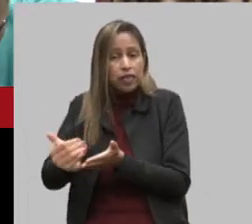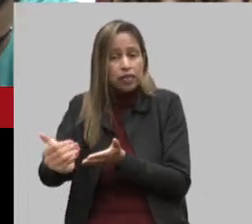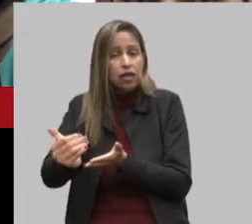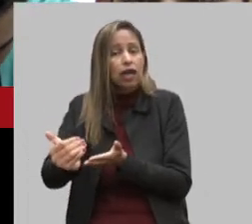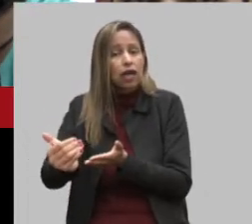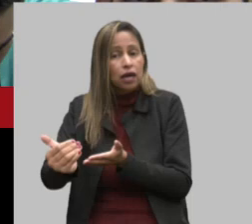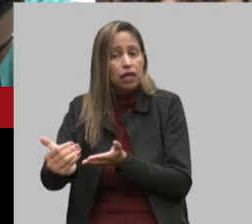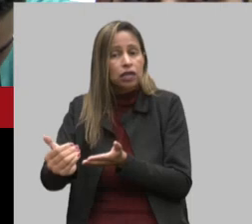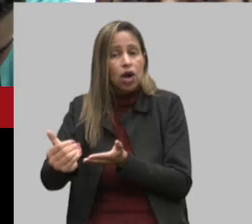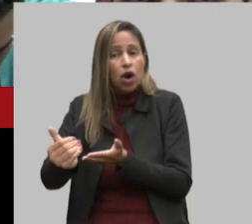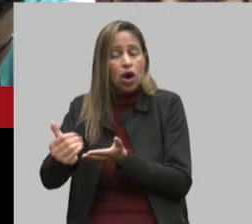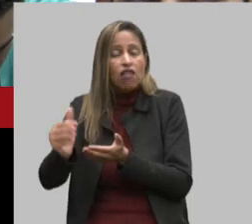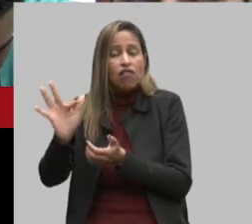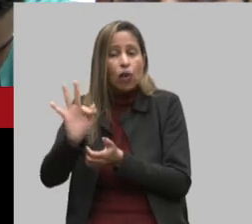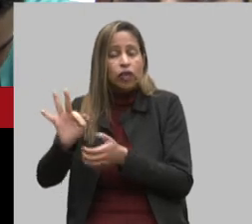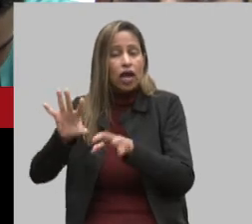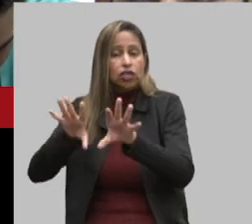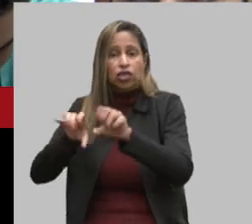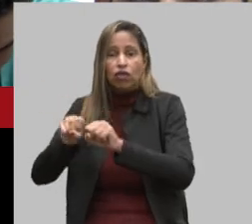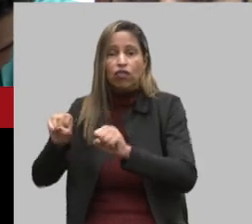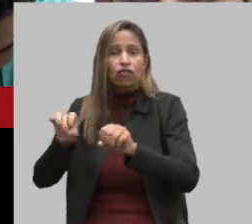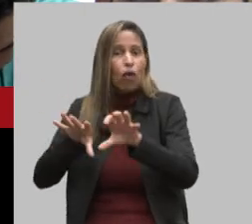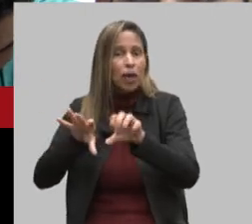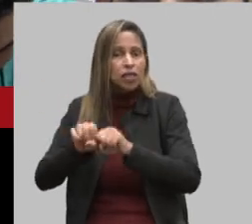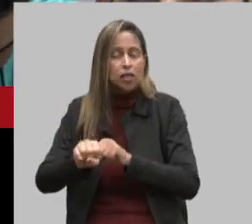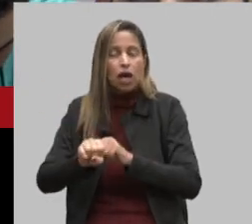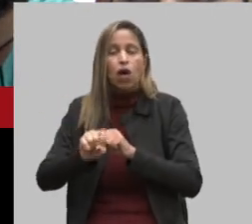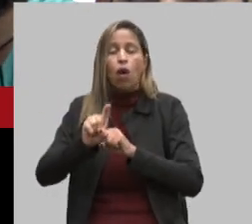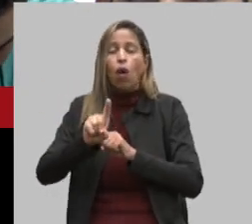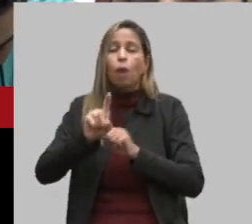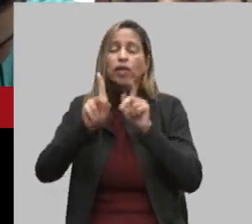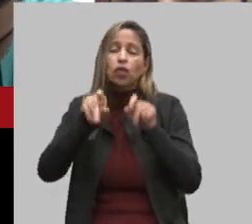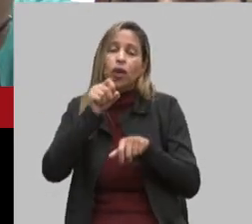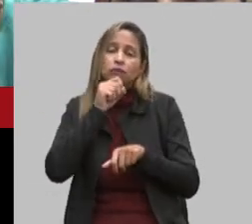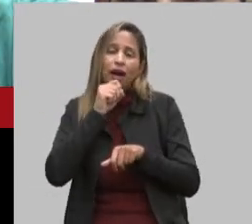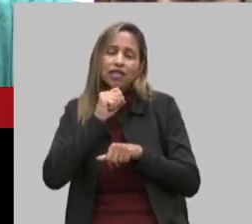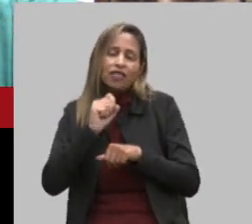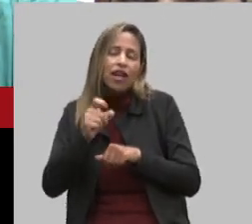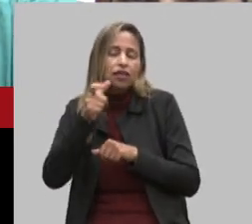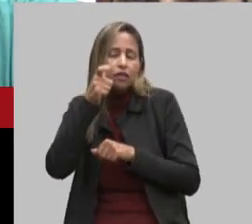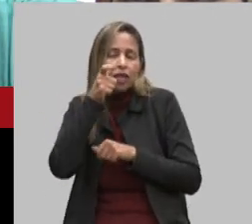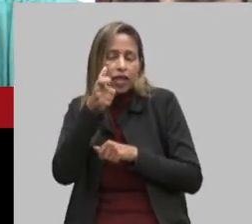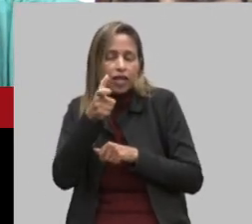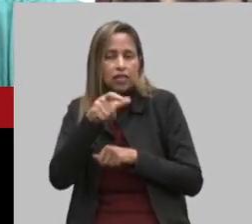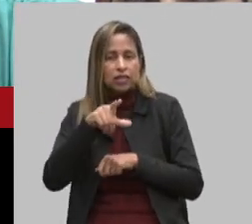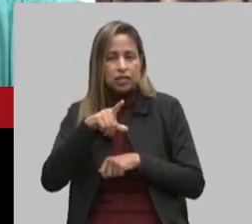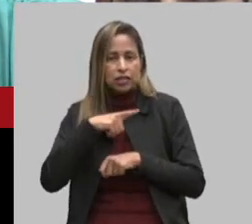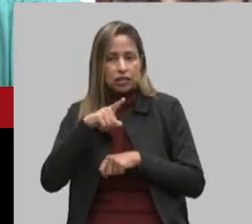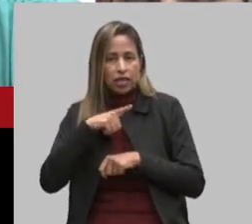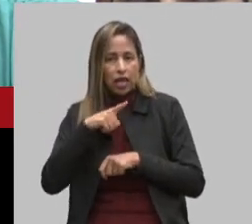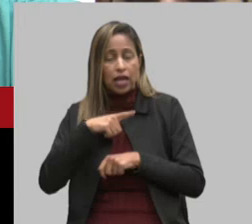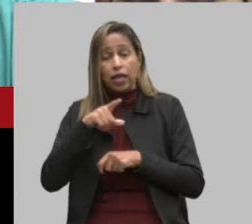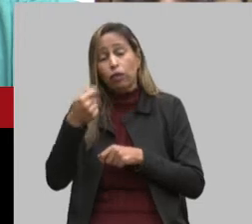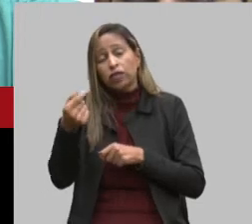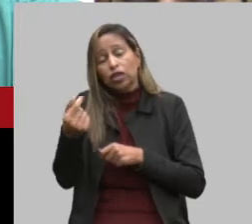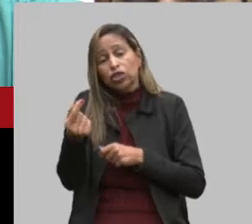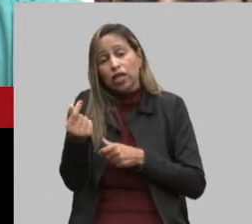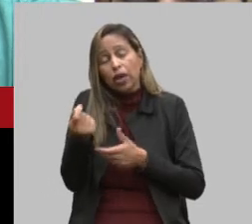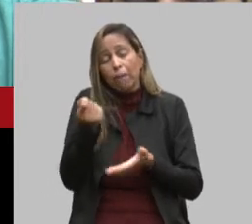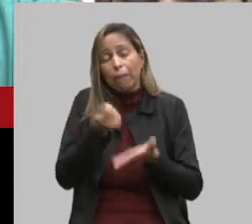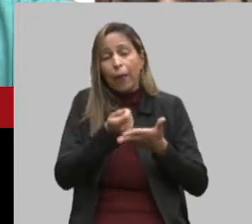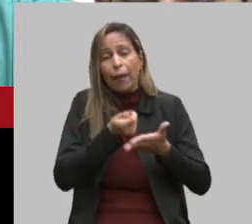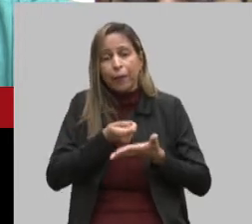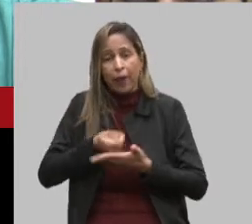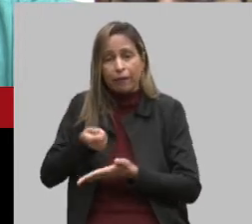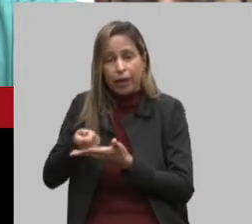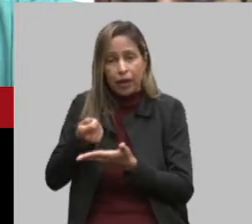acabou de sair de faculdade ou para pessoas mais velhas que T um interesse e talvez não tenha condição financeira de estar pagando